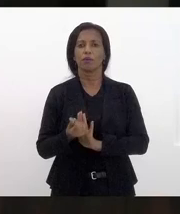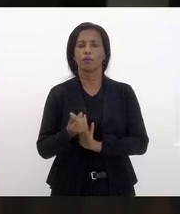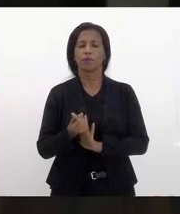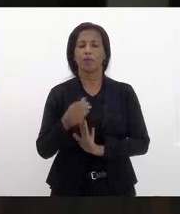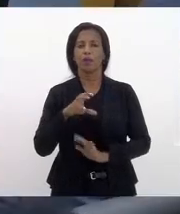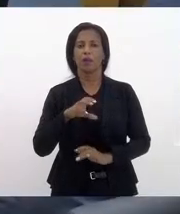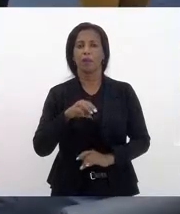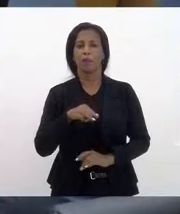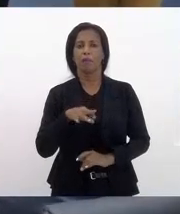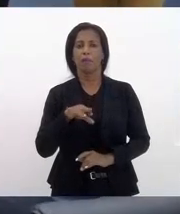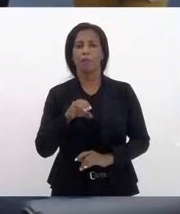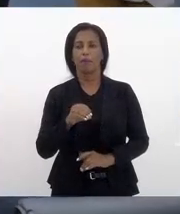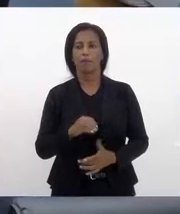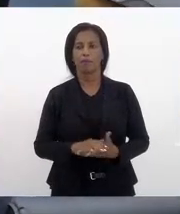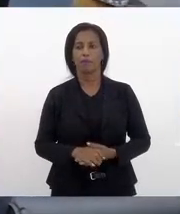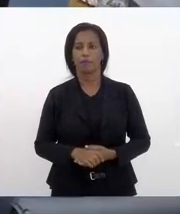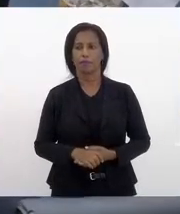Canella.